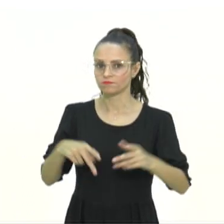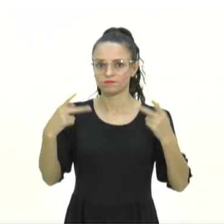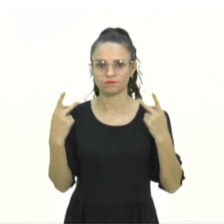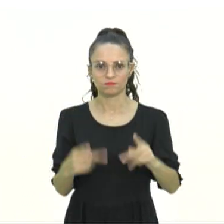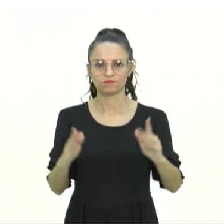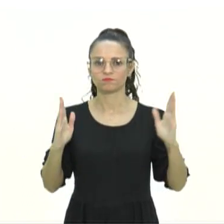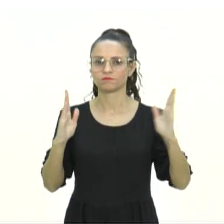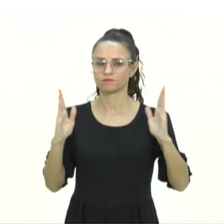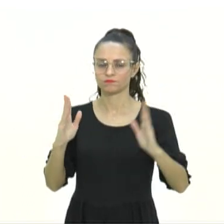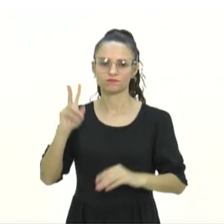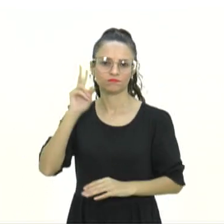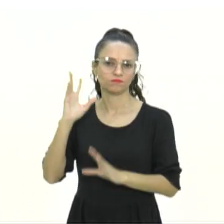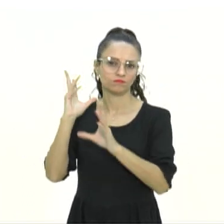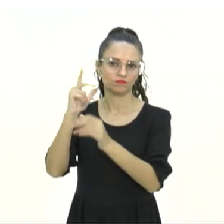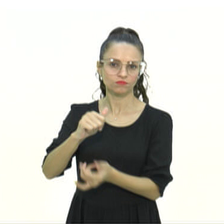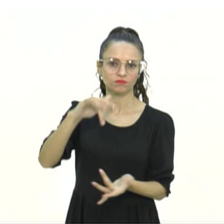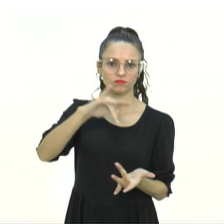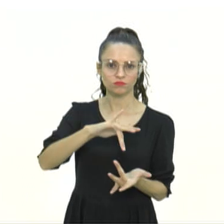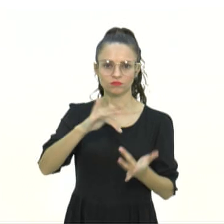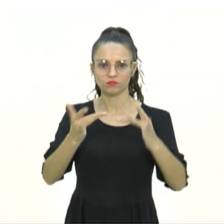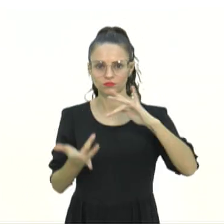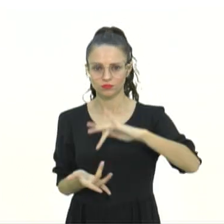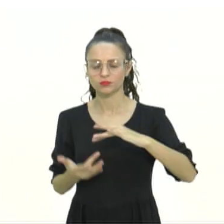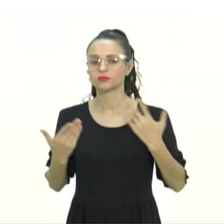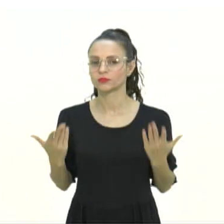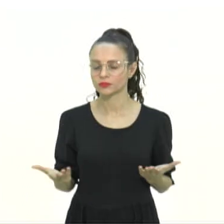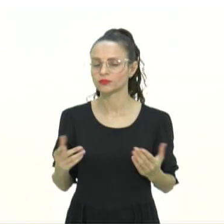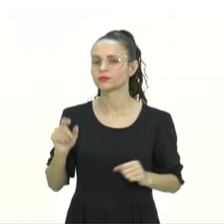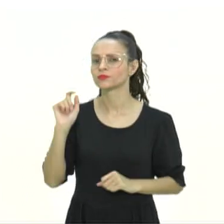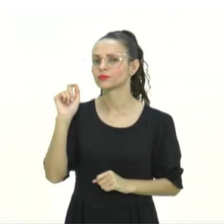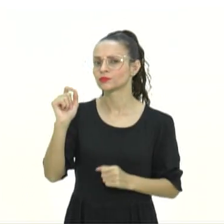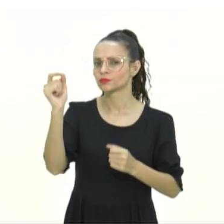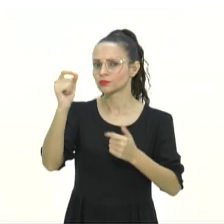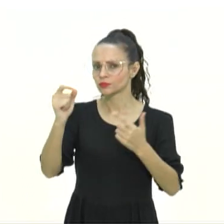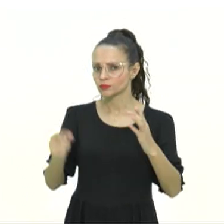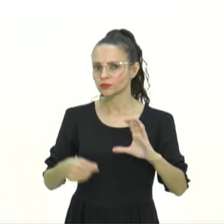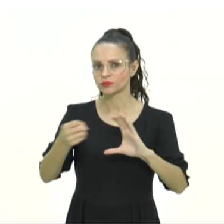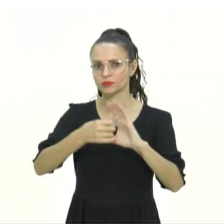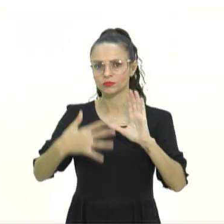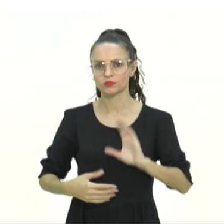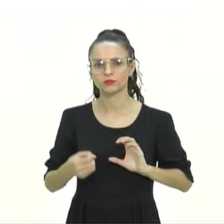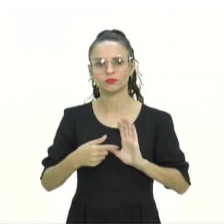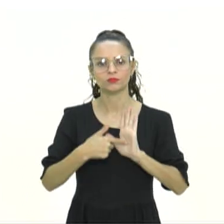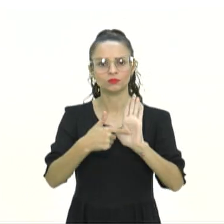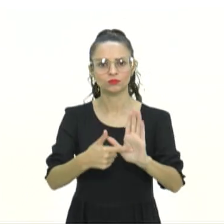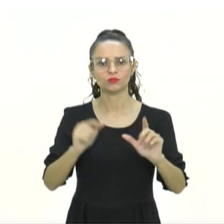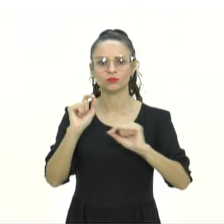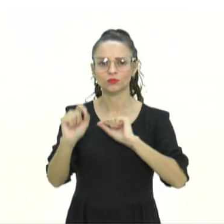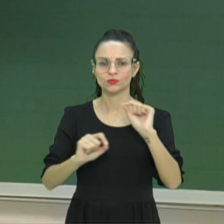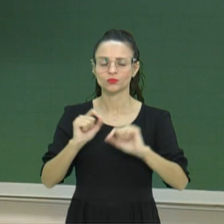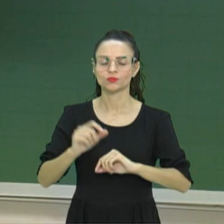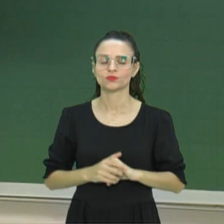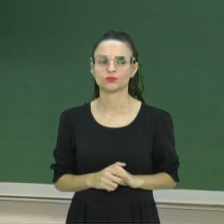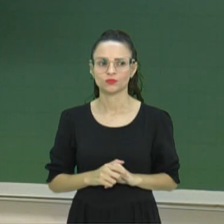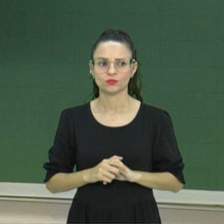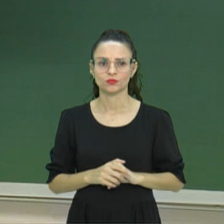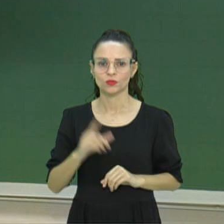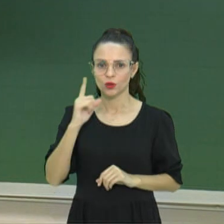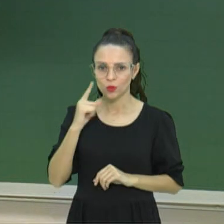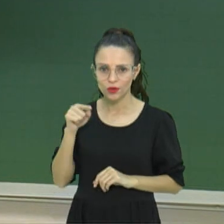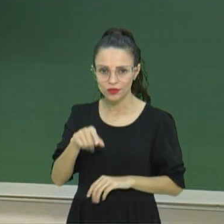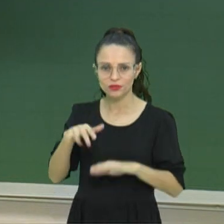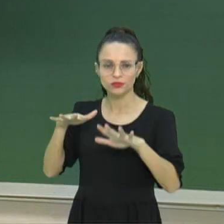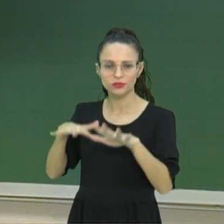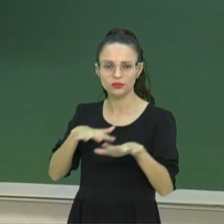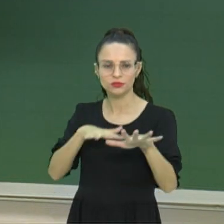atual período histórico da globalização. Entre essas características pode-se mencionar. Perceba, estes